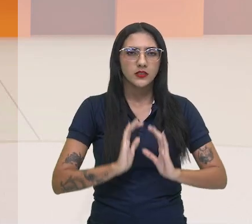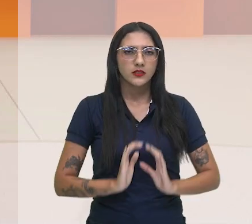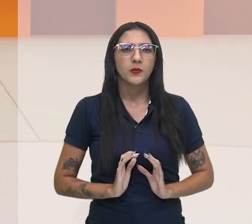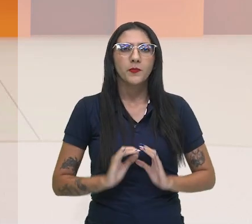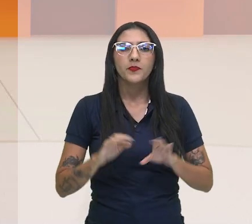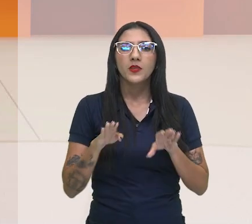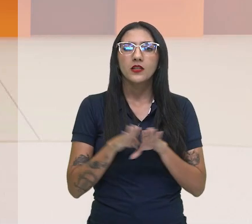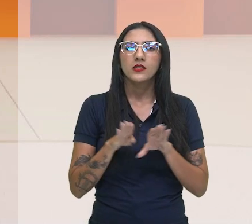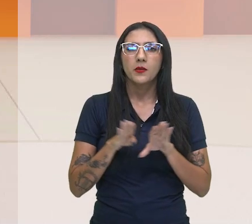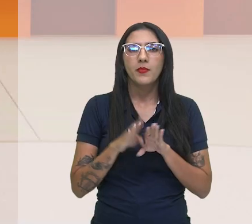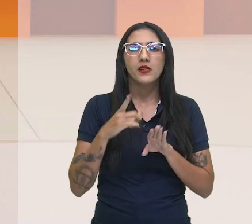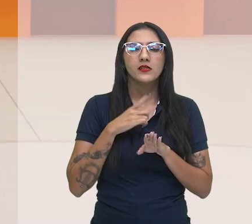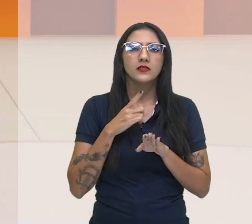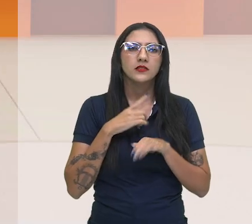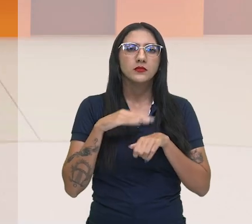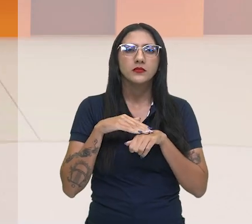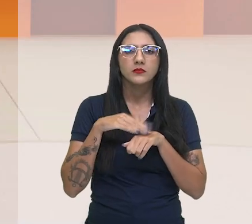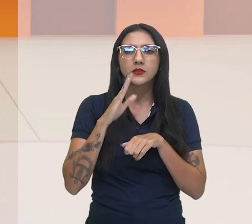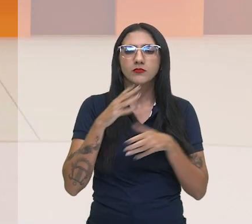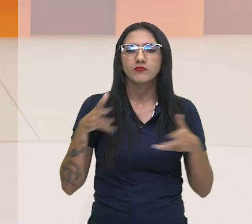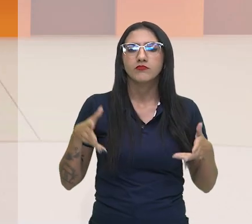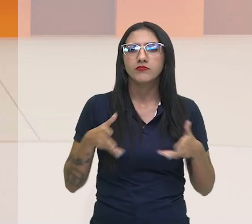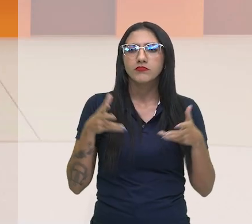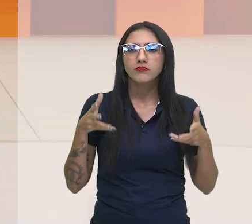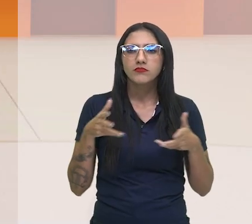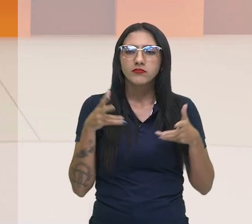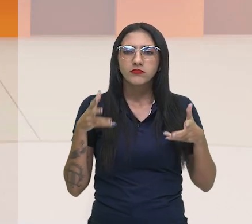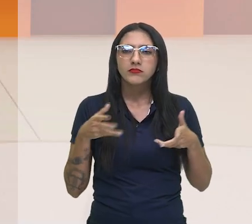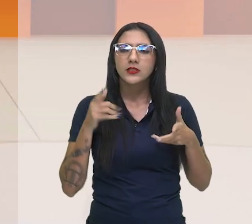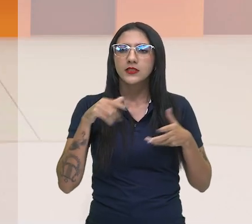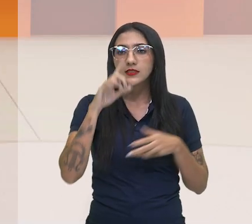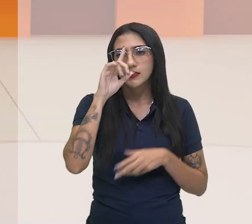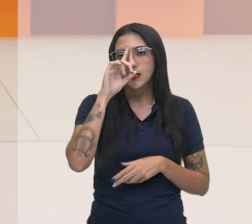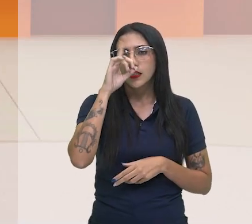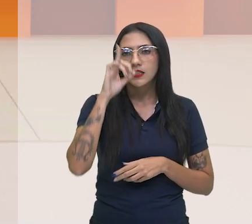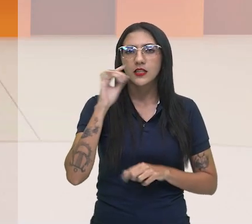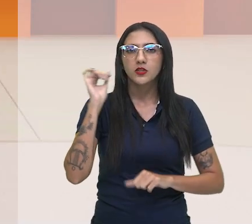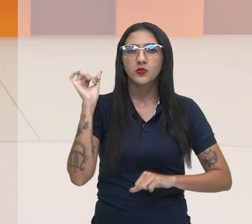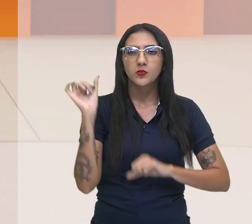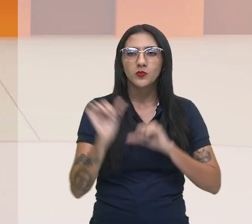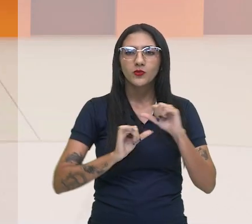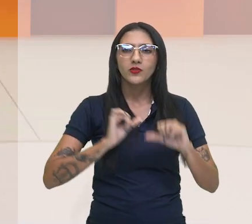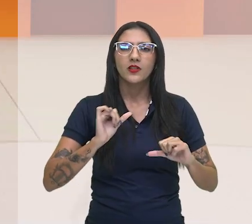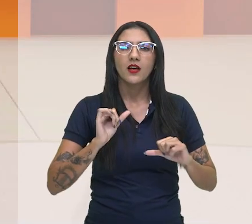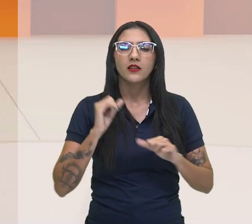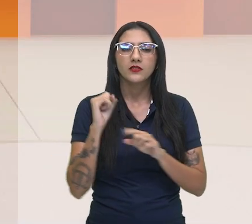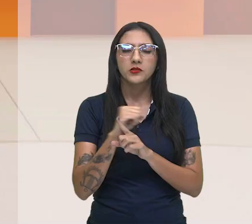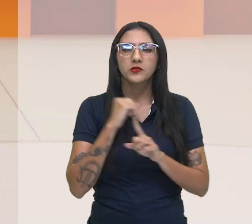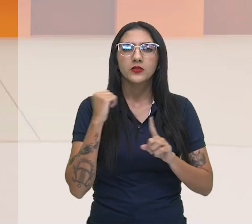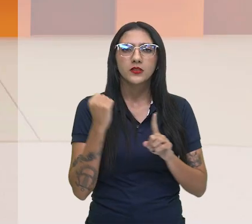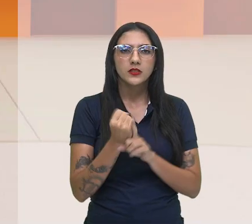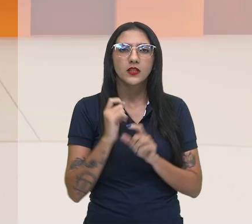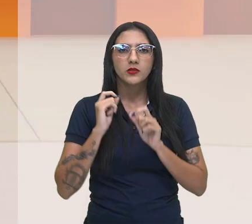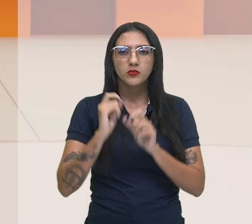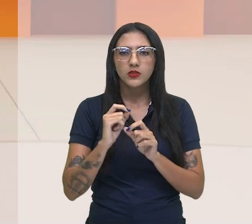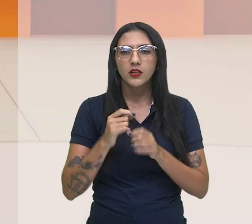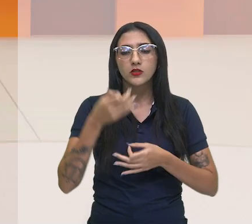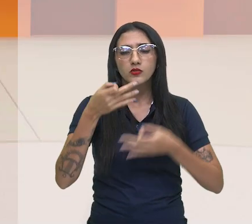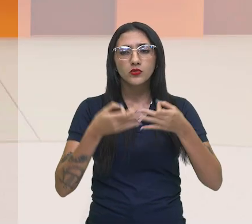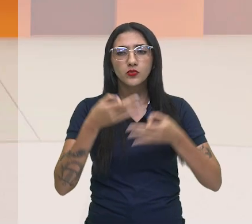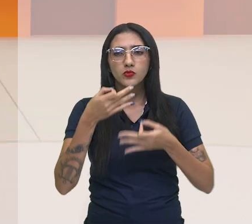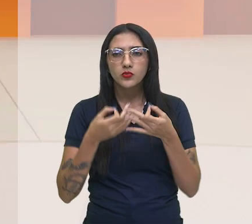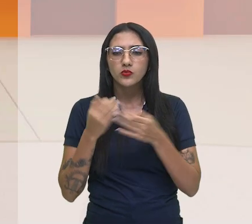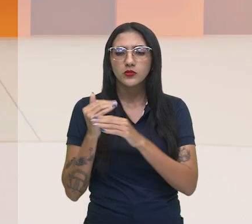quê? Cada vez mais engajados nessa ideia de transformar essa sociedade numa sociedade mais justa,